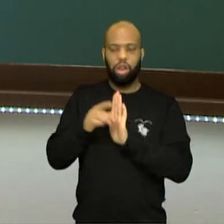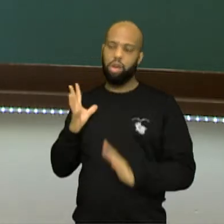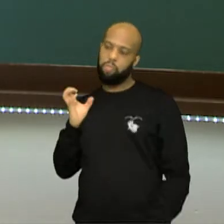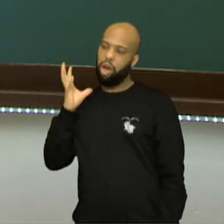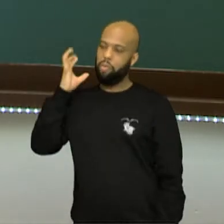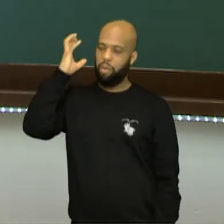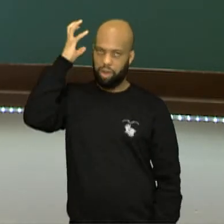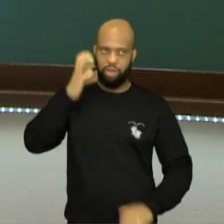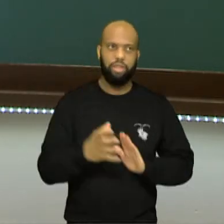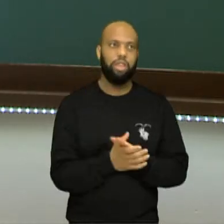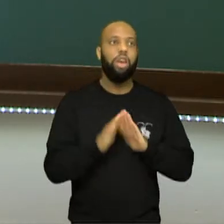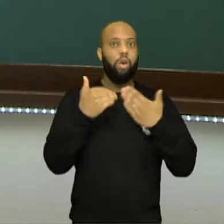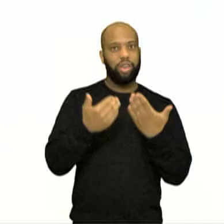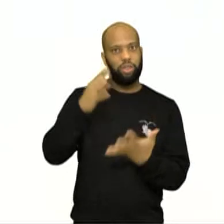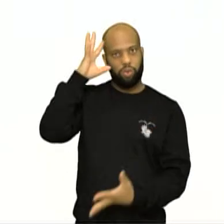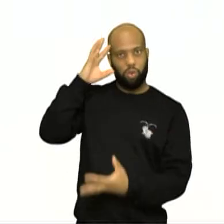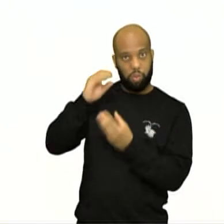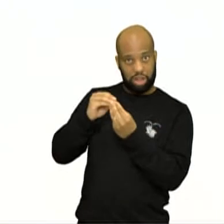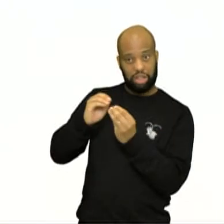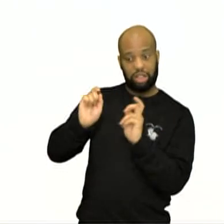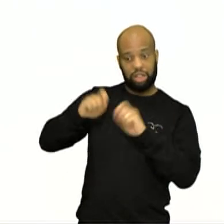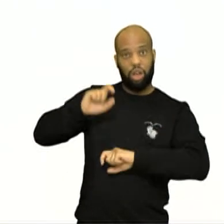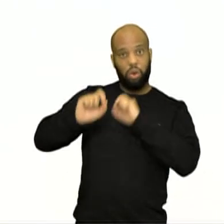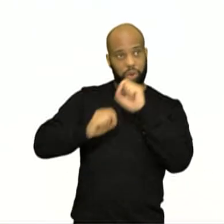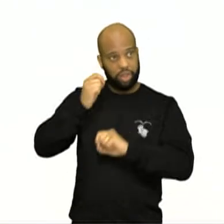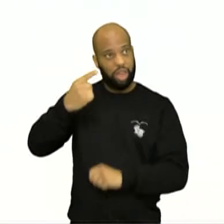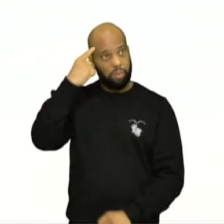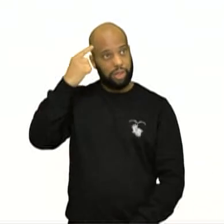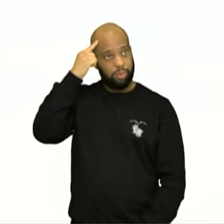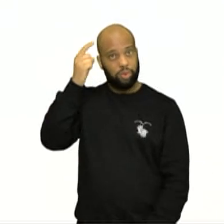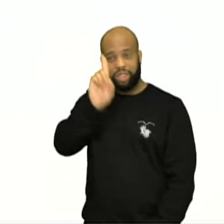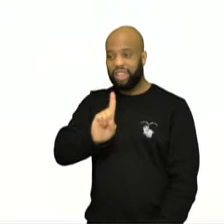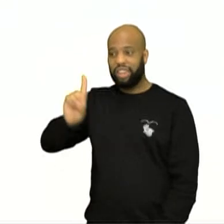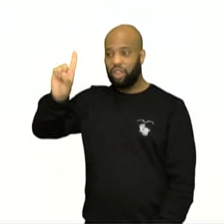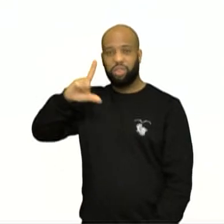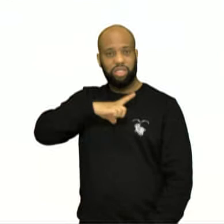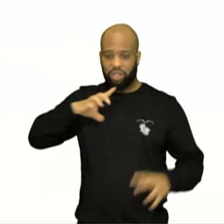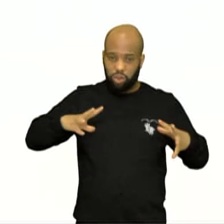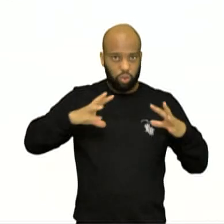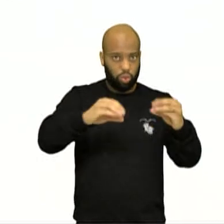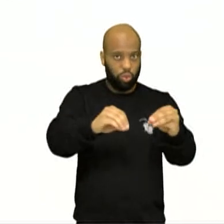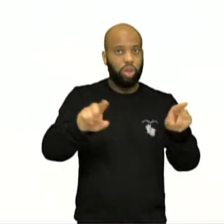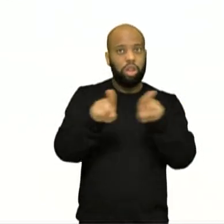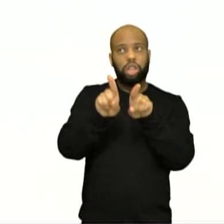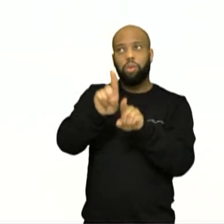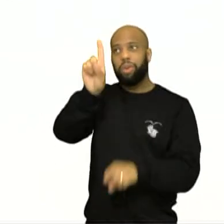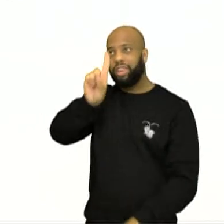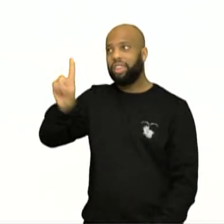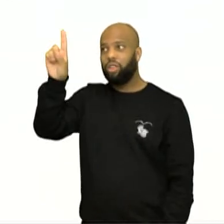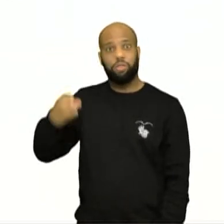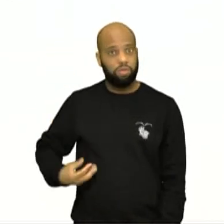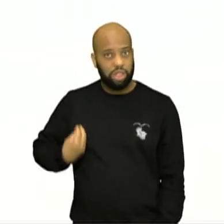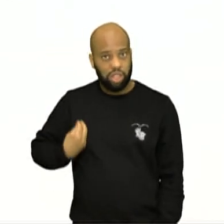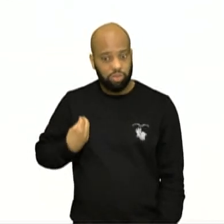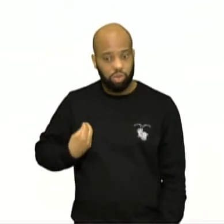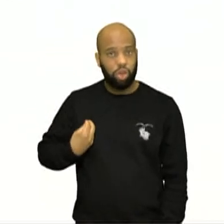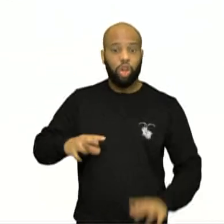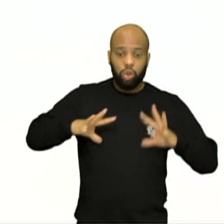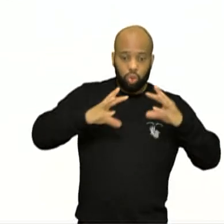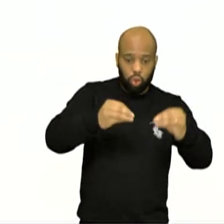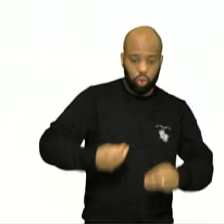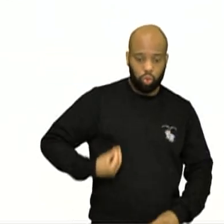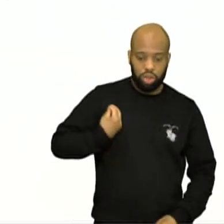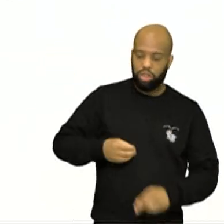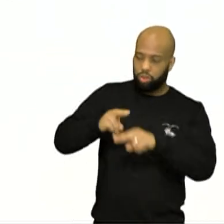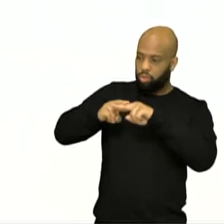Spinoza. A interpretação possível é a ideia, então, de que Deus está em tudo, Deus existe, tudo existe a partir